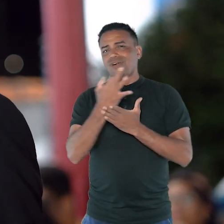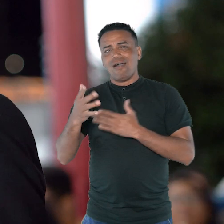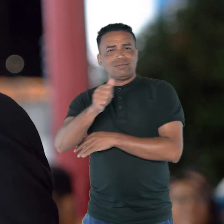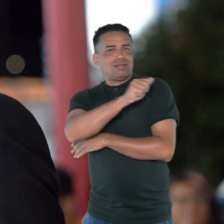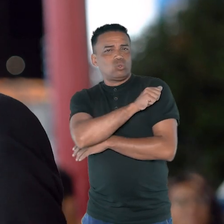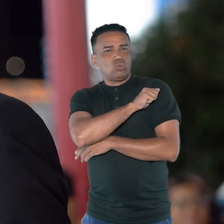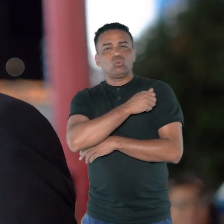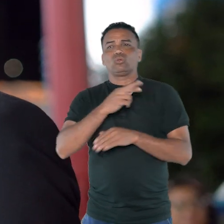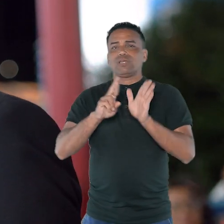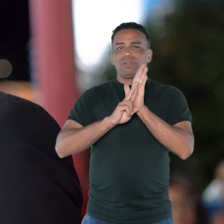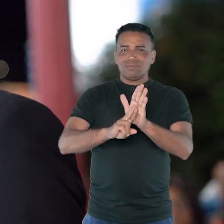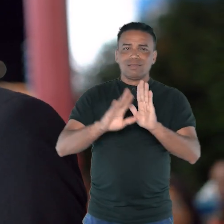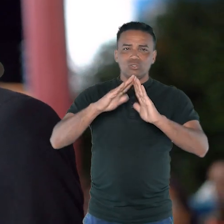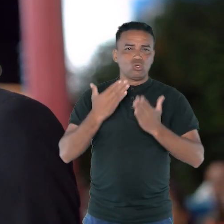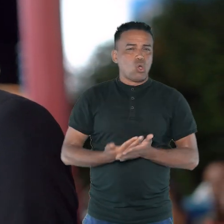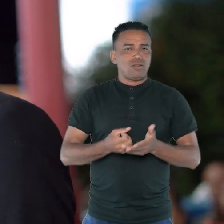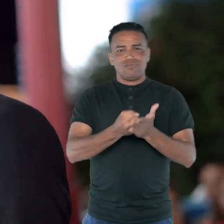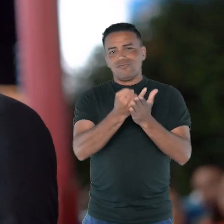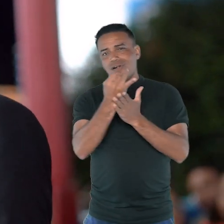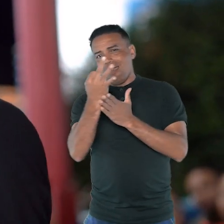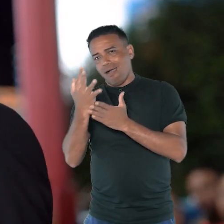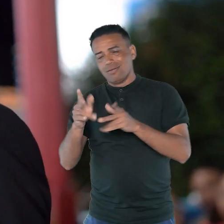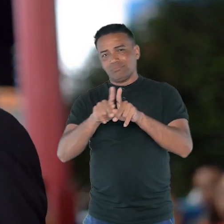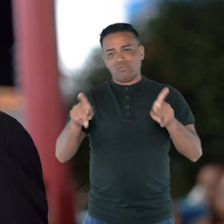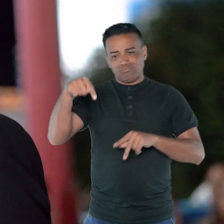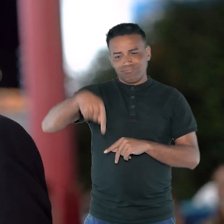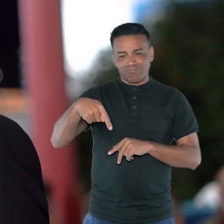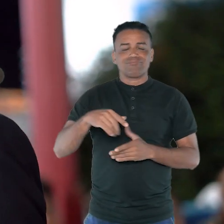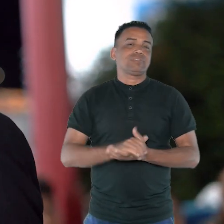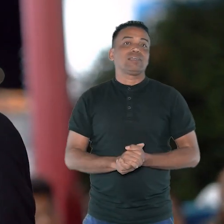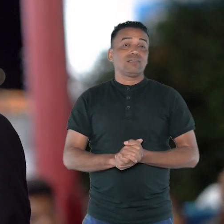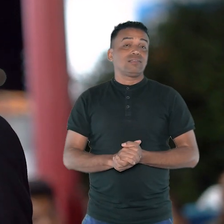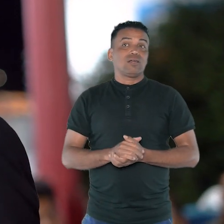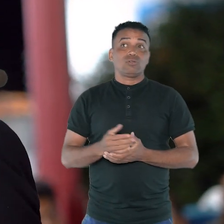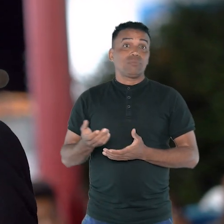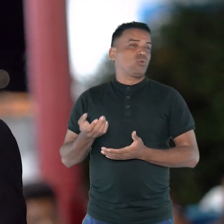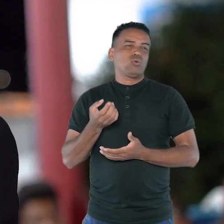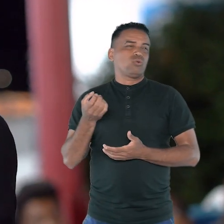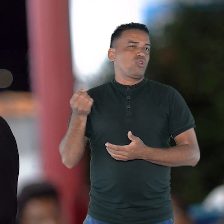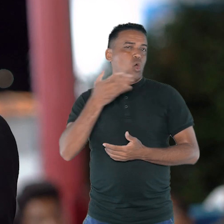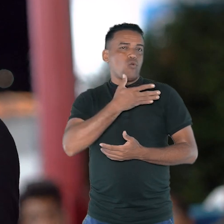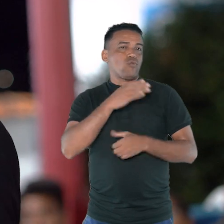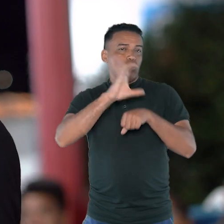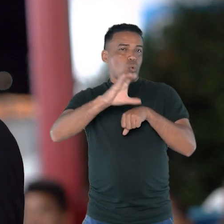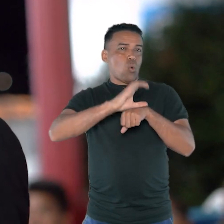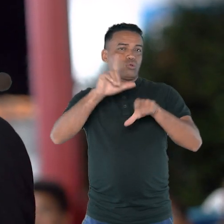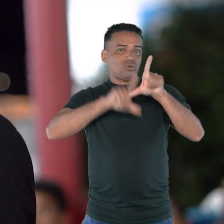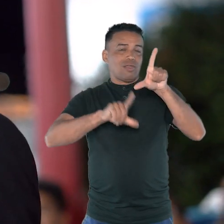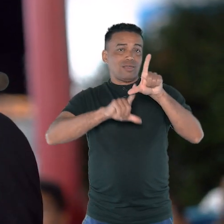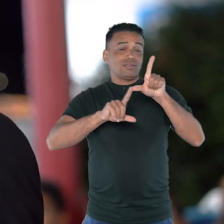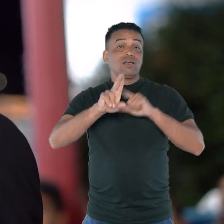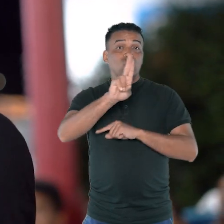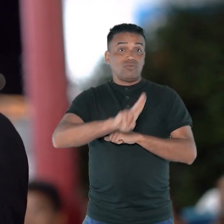escolas, tem vários professores aqui. Nós temos agora, recentemente, a gente trouxe o curso de letras. Nós temos 2